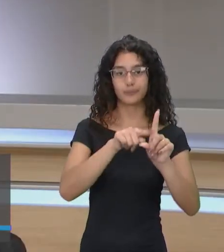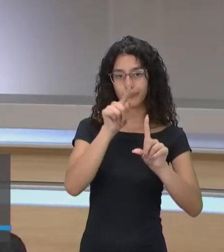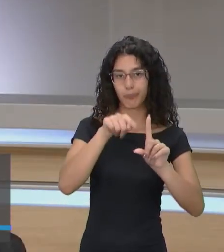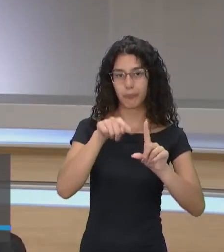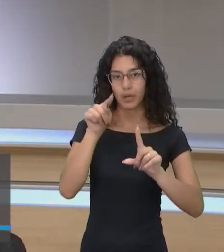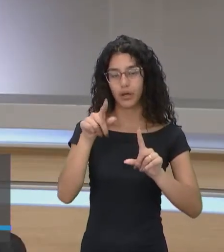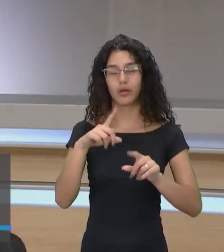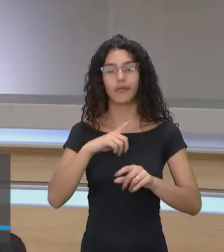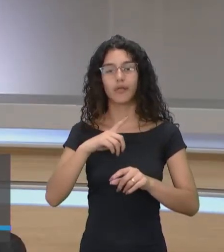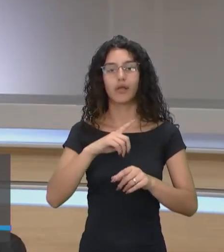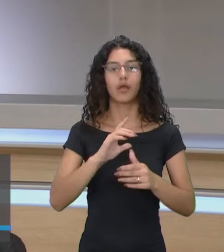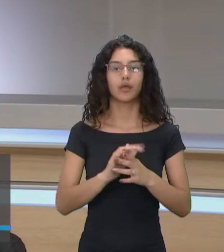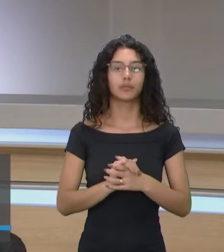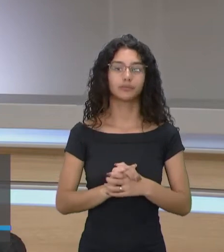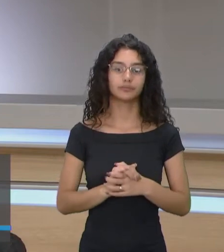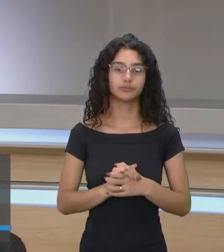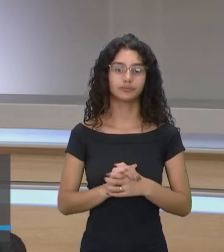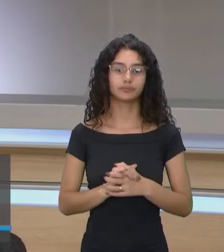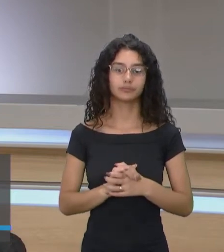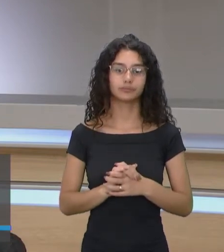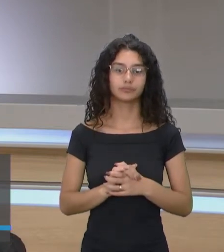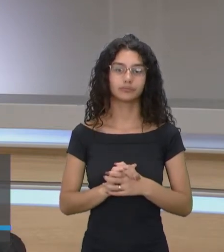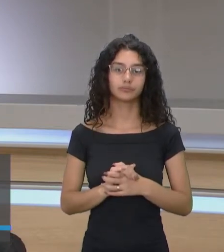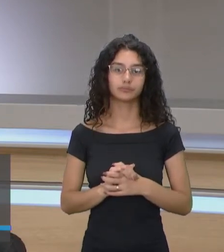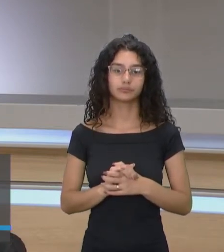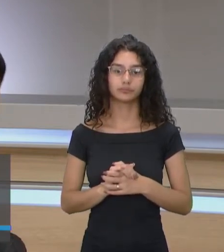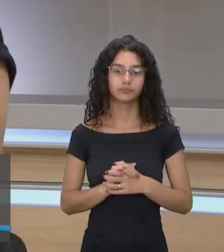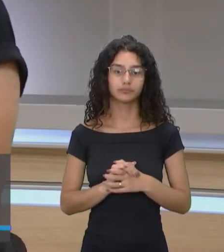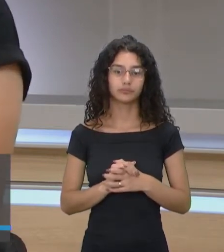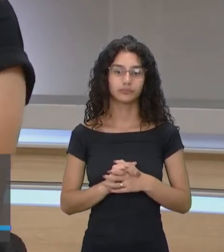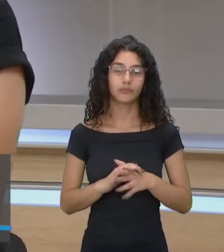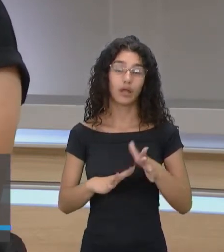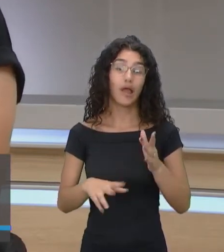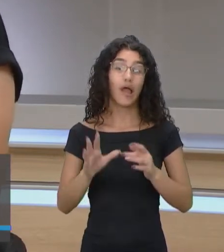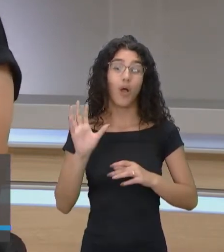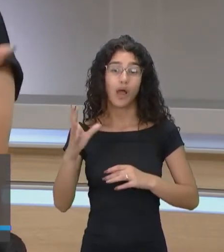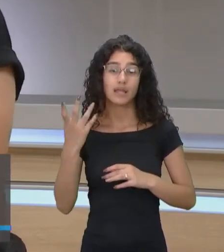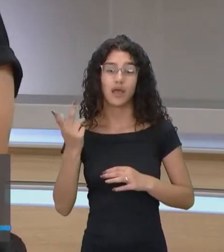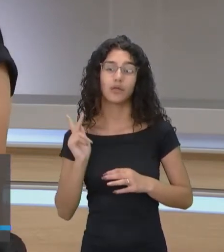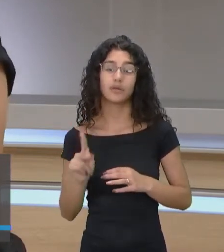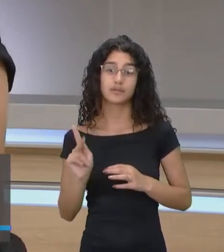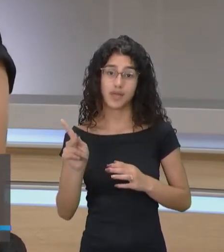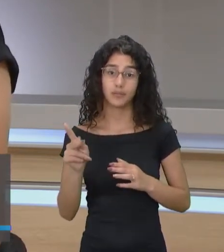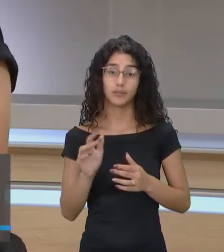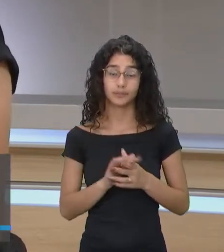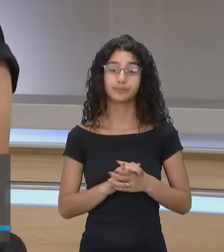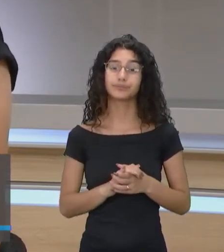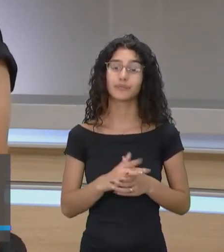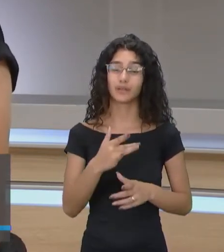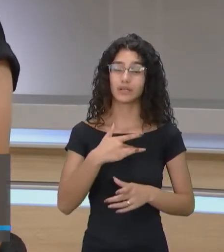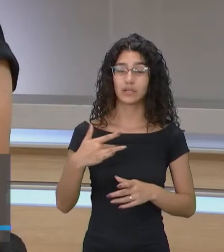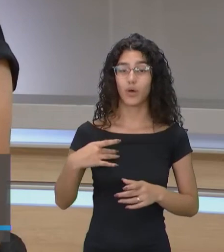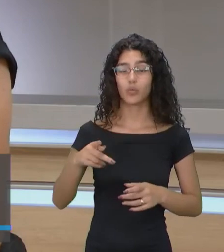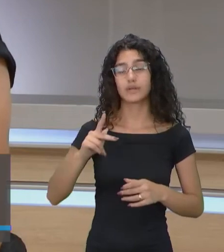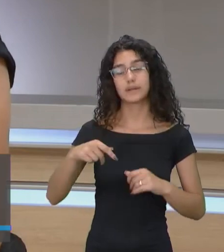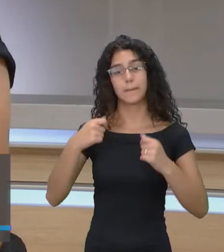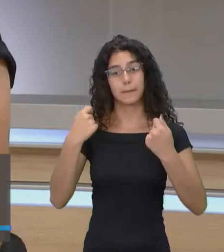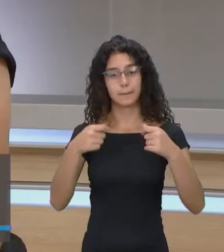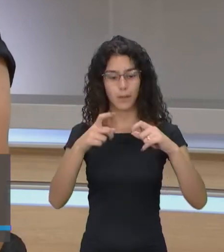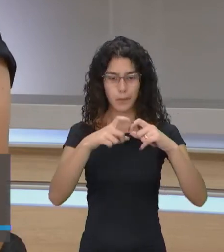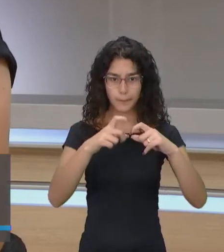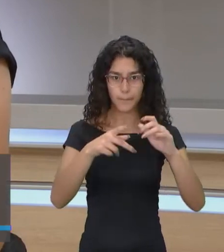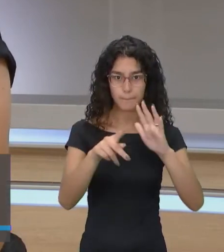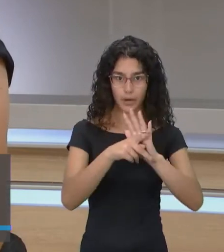assim, que estão sempre acontecendo. Então, um estabelecimento de saúde, ele sempre tem que estar em dia com essas